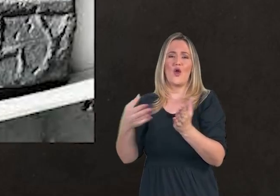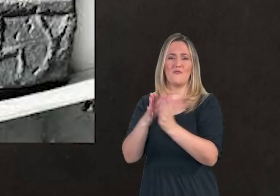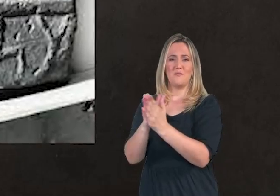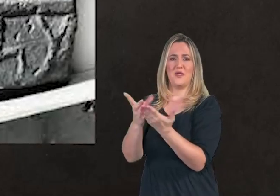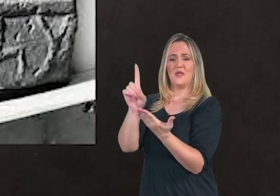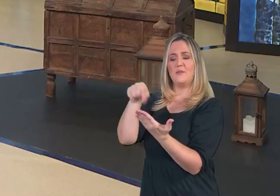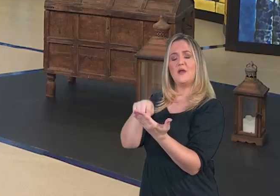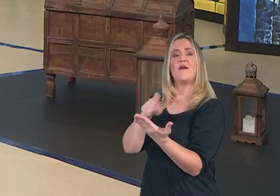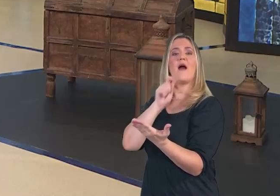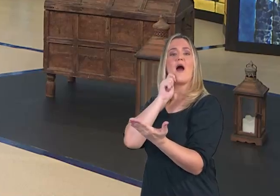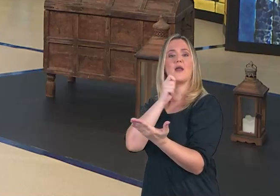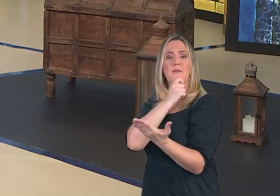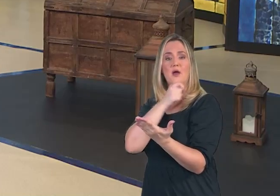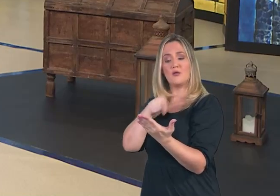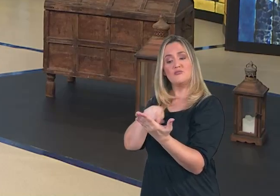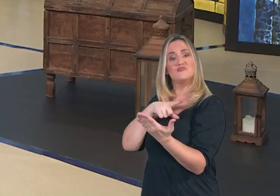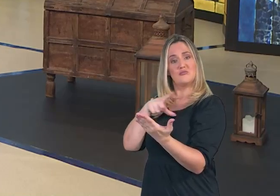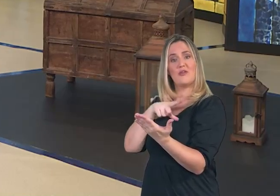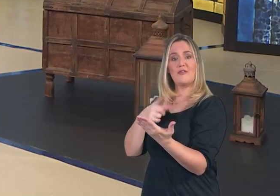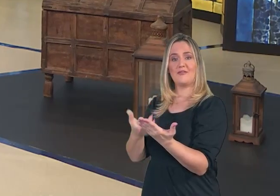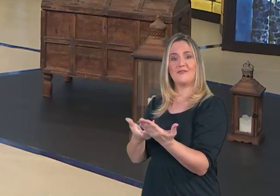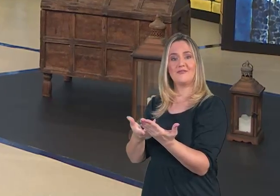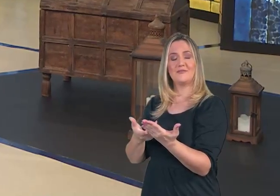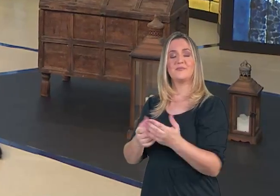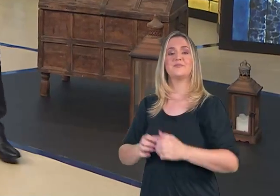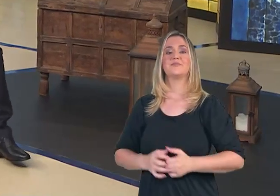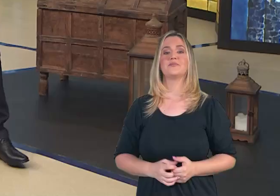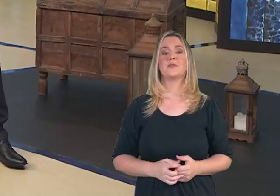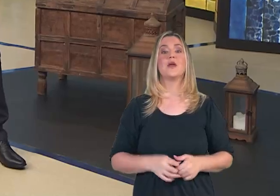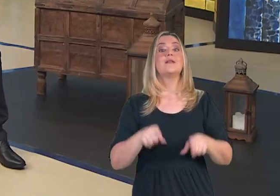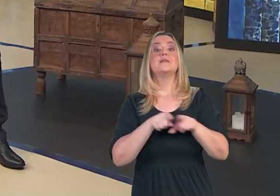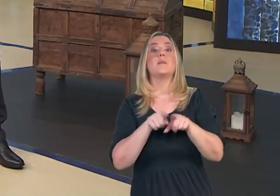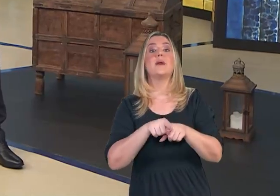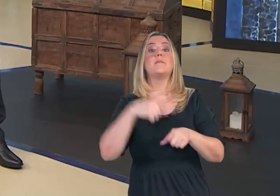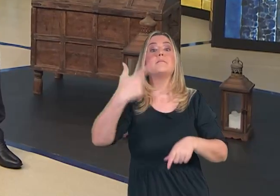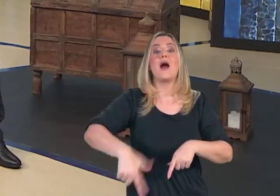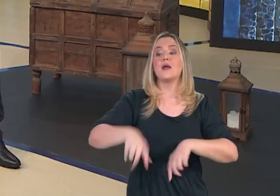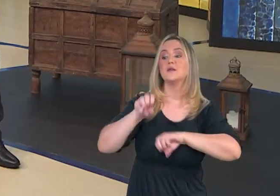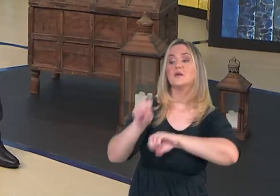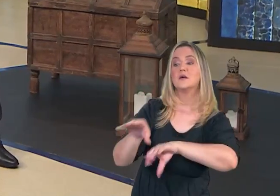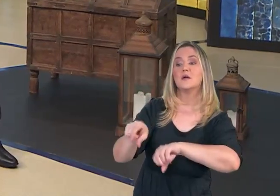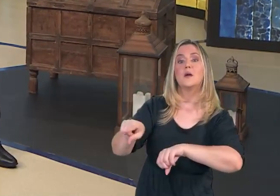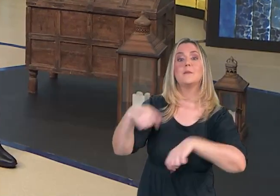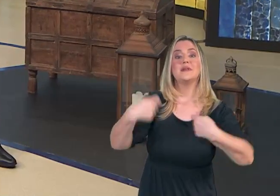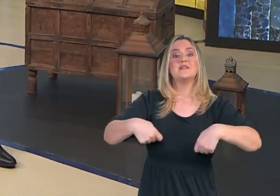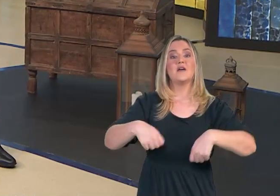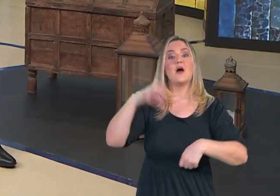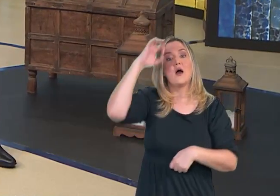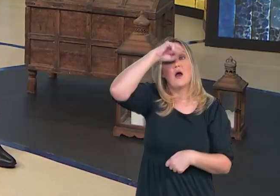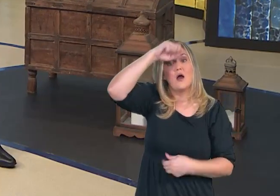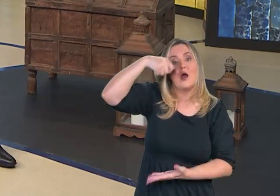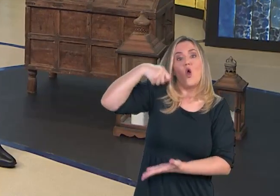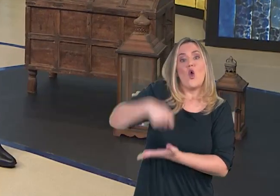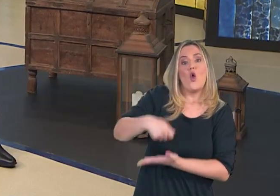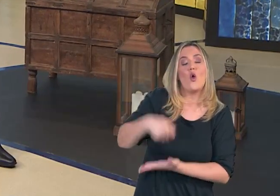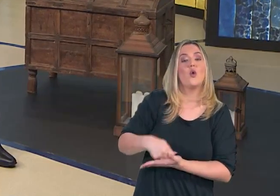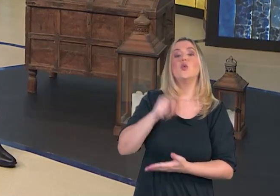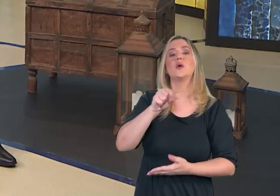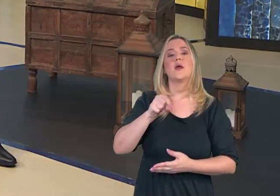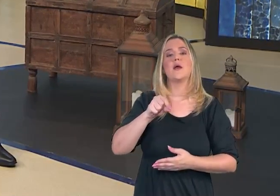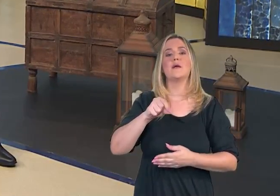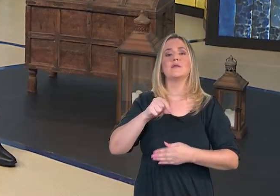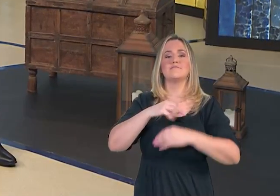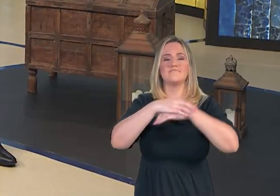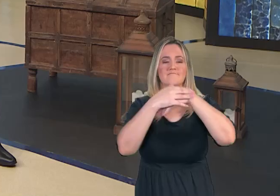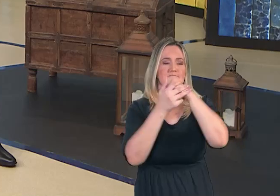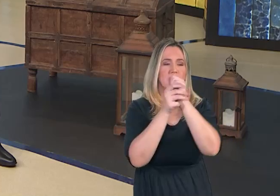Bíblias hebraicas. As técnicas de magia dos caldeus também eram parte integrante daquele currículo. Não era apenas a magia no